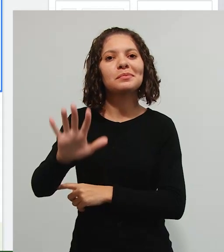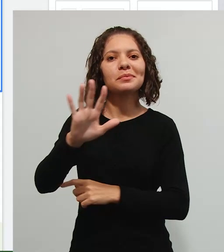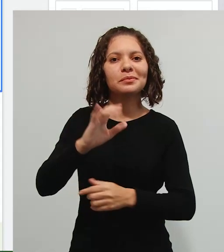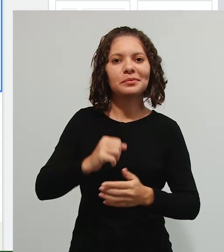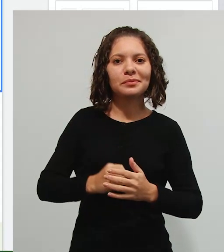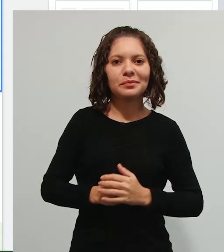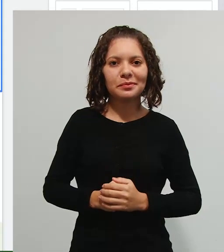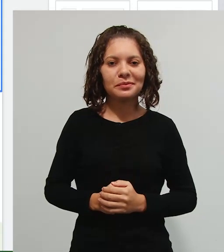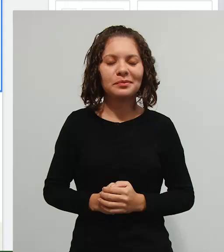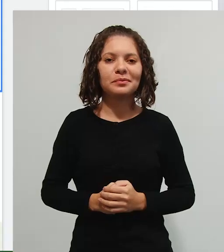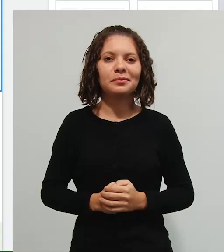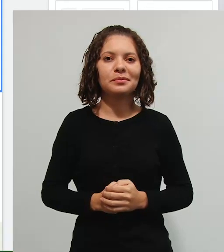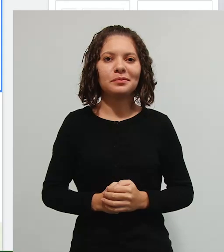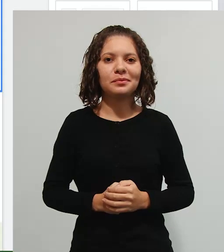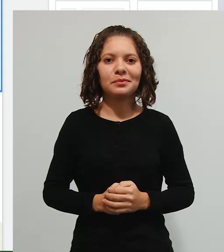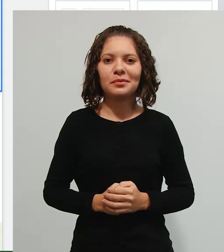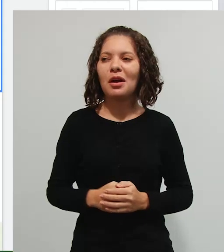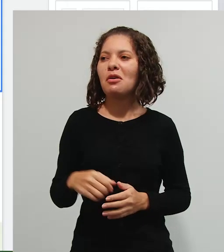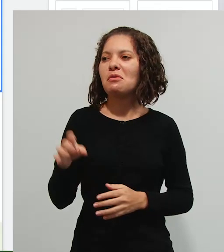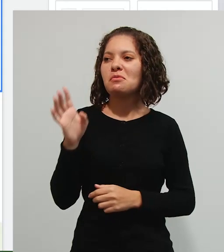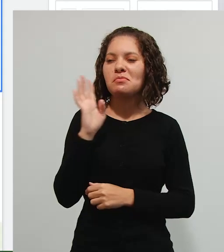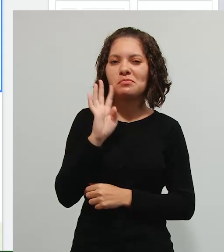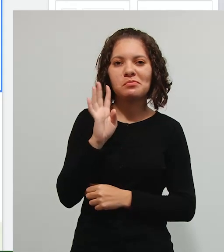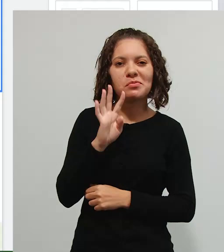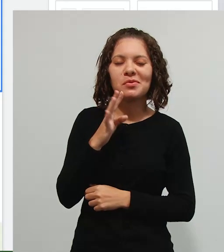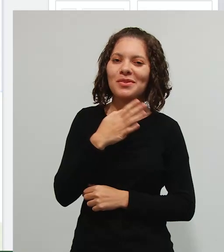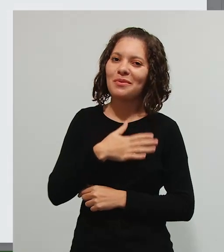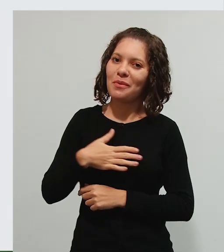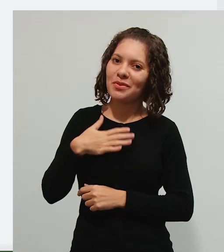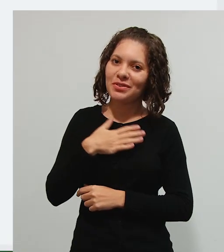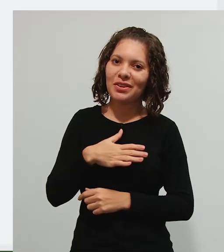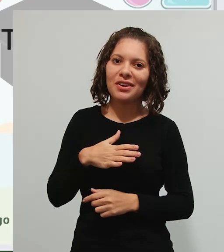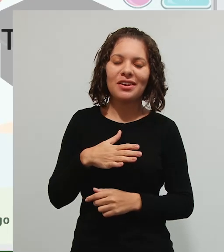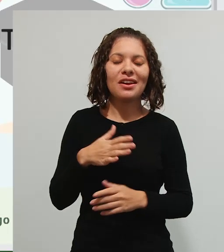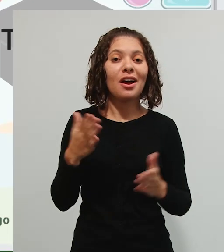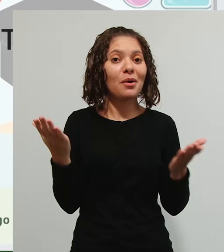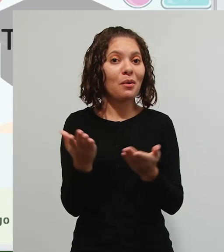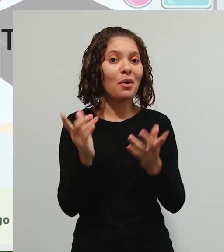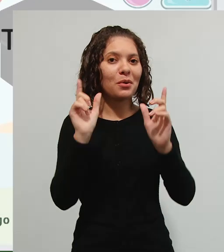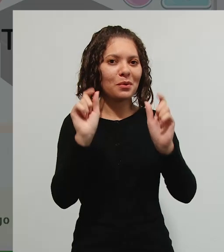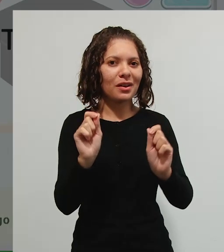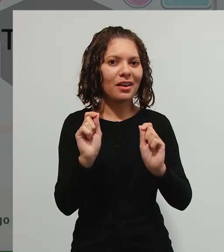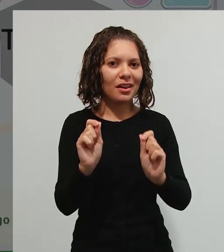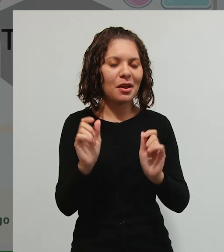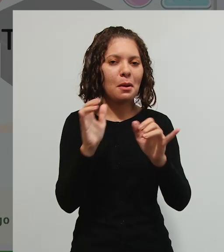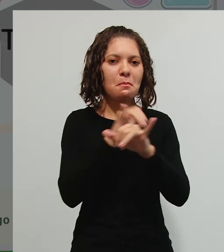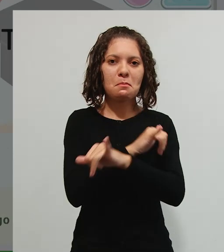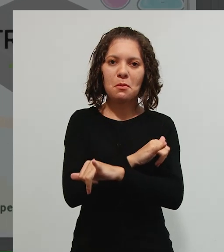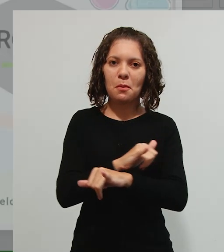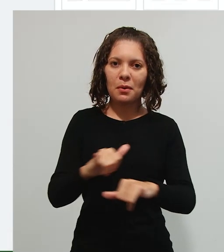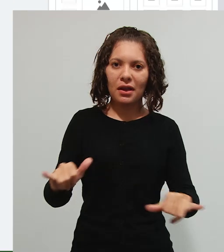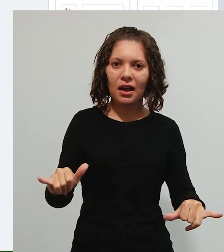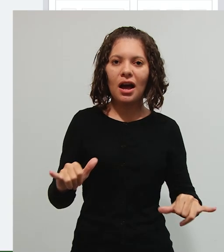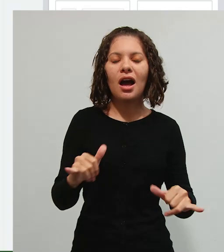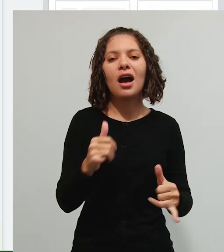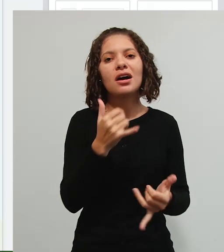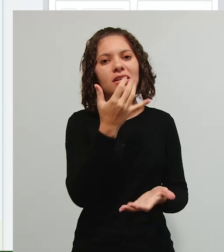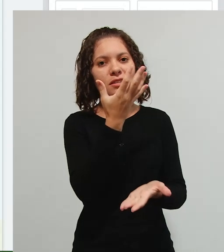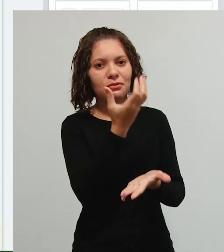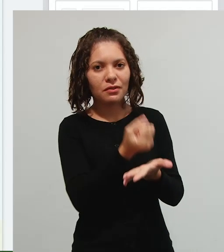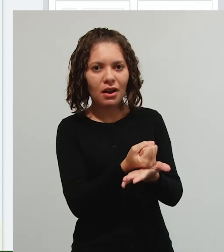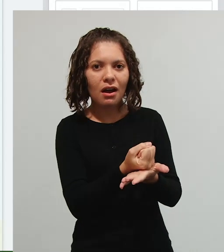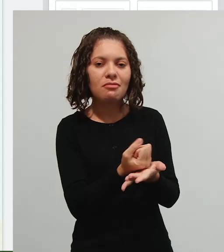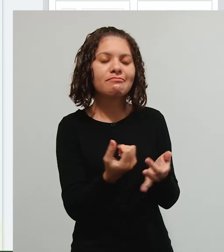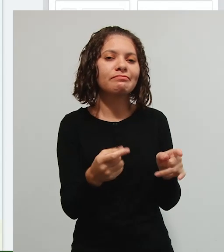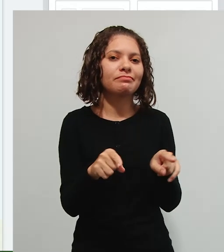Perfeito? Muito legal, né? Você vai pedir para publicar, você vai pedir para salvar,